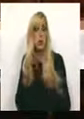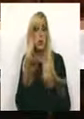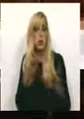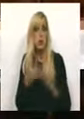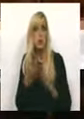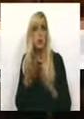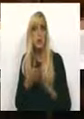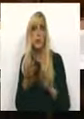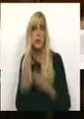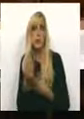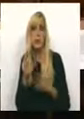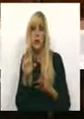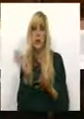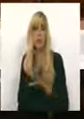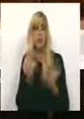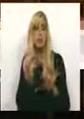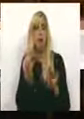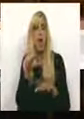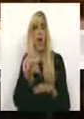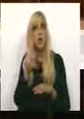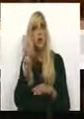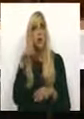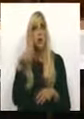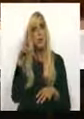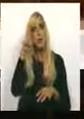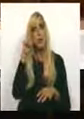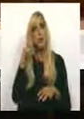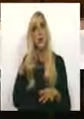de um património ímpar na região de Porto Alegre e de Portugal.